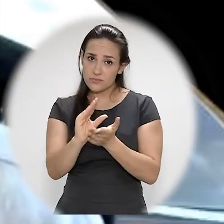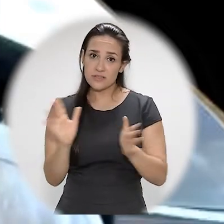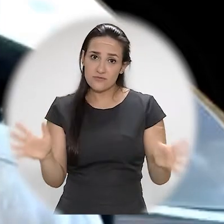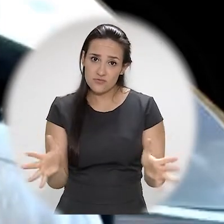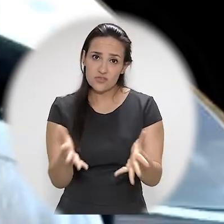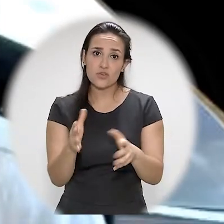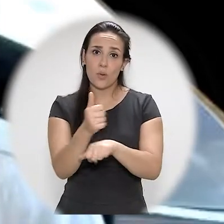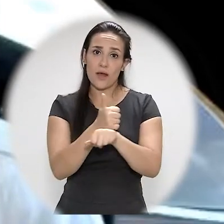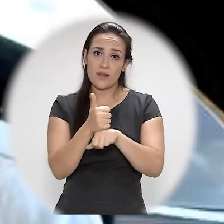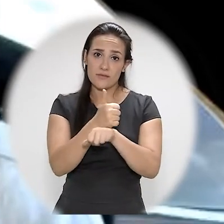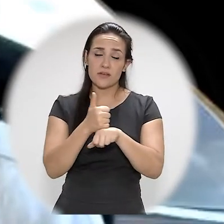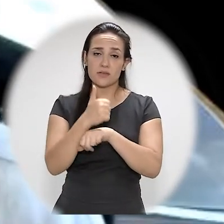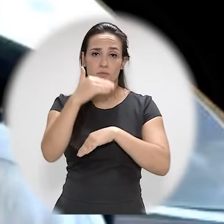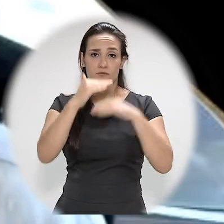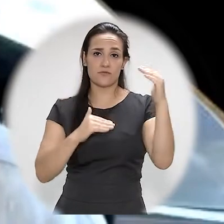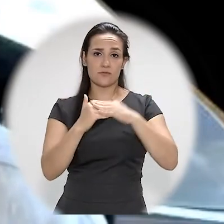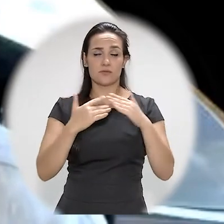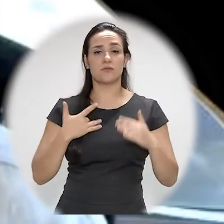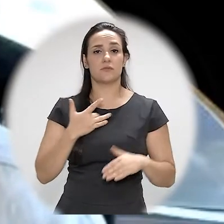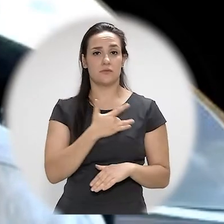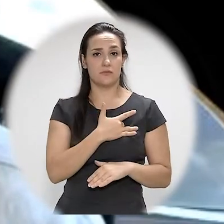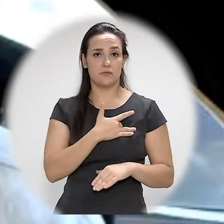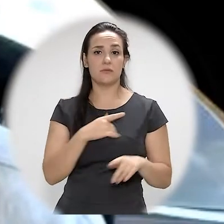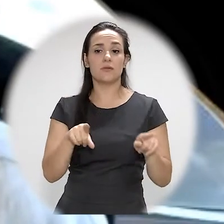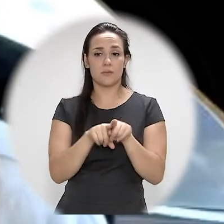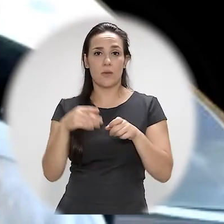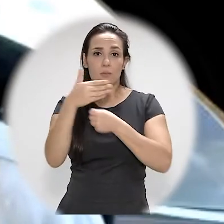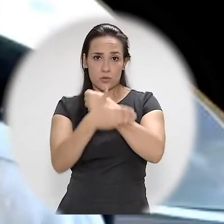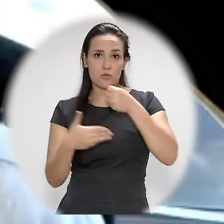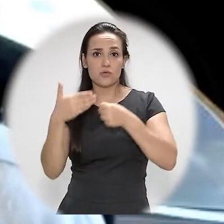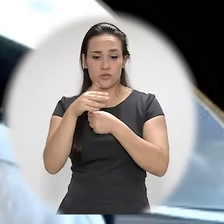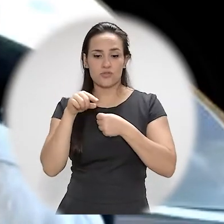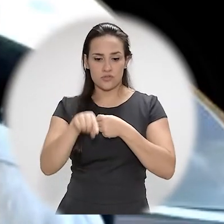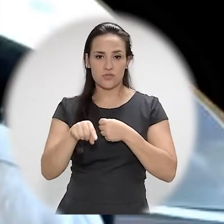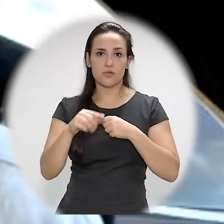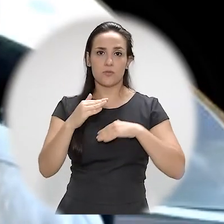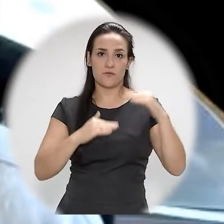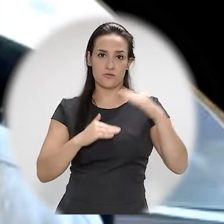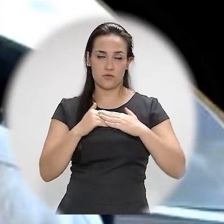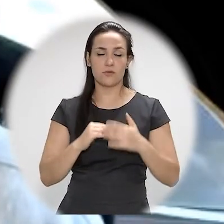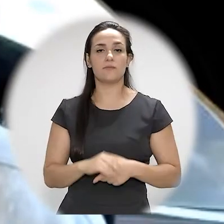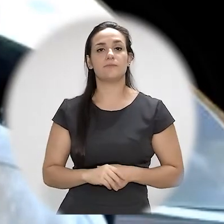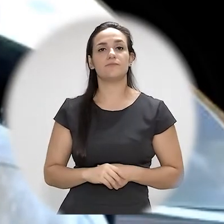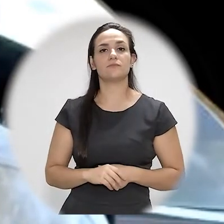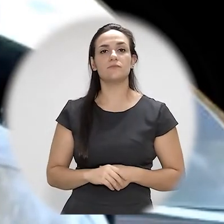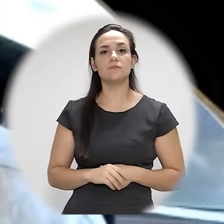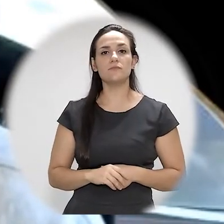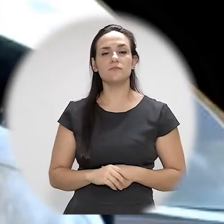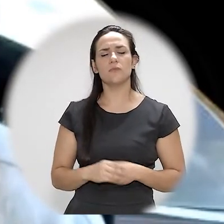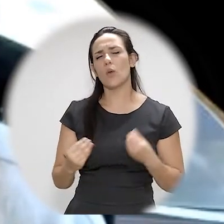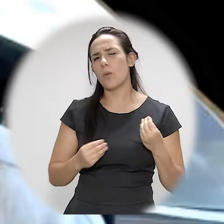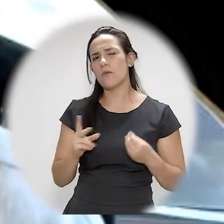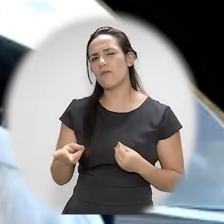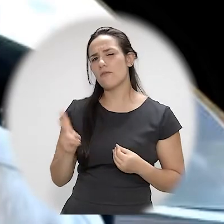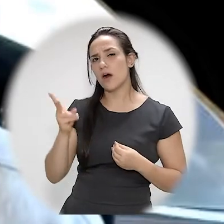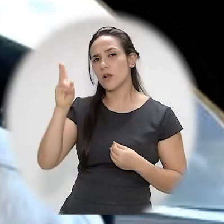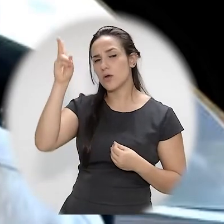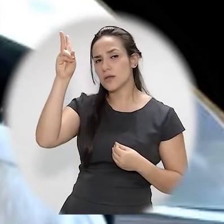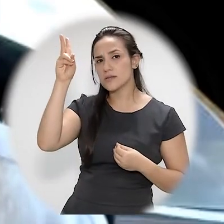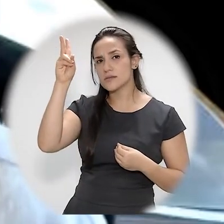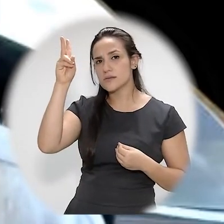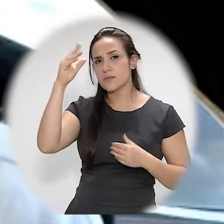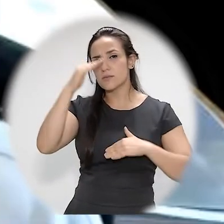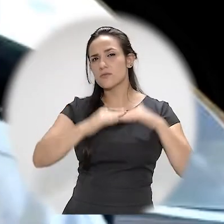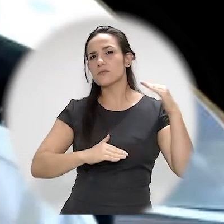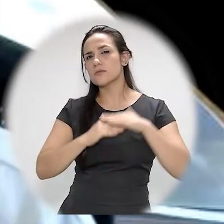dos profissionais de saúde e na própria proteção no exercício das suas atividades. E uma forma de